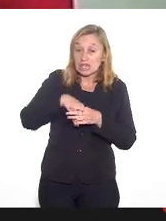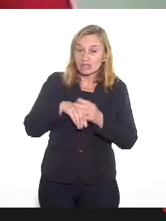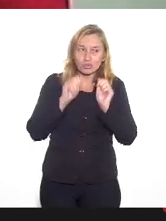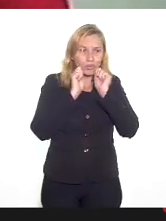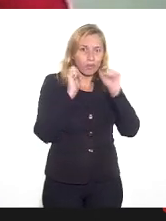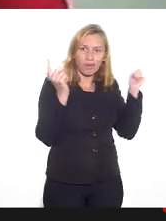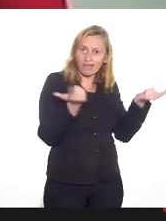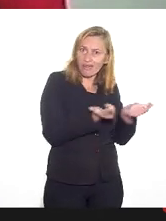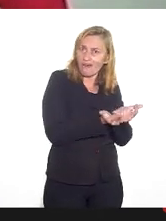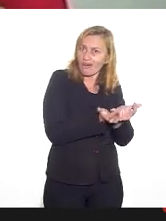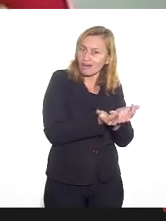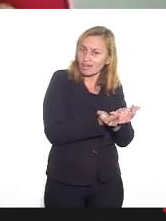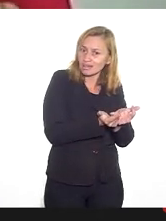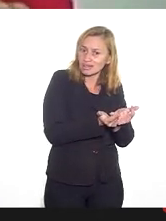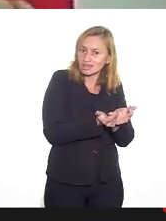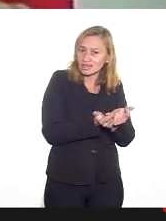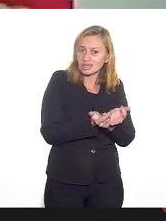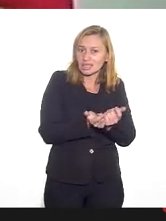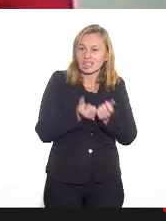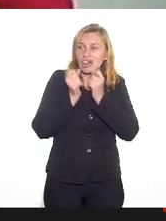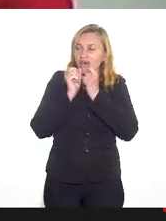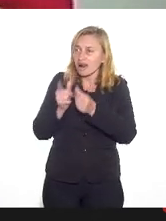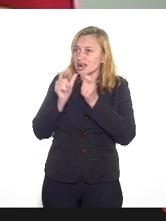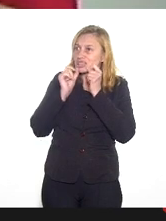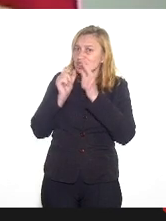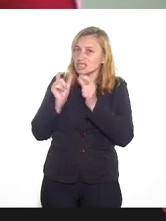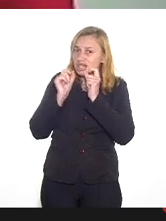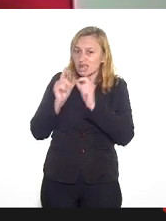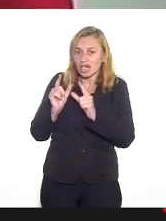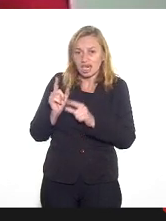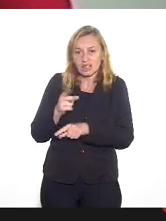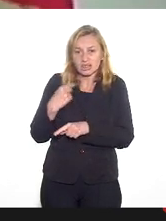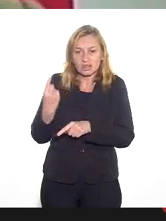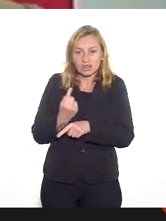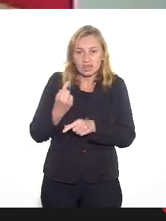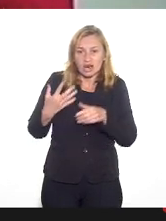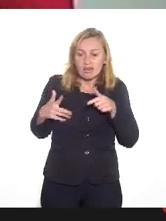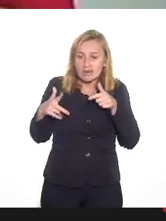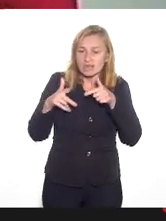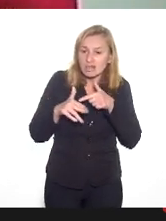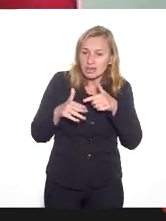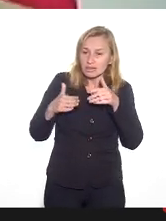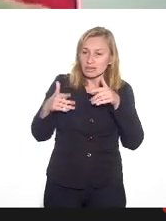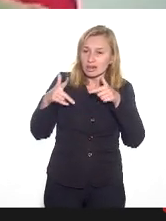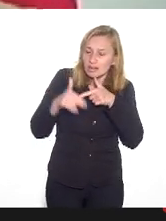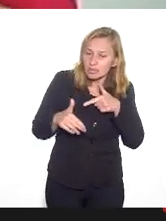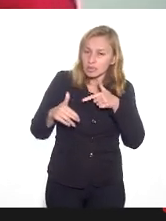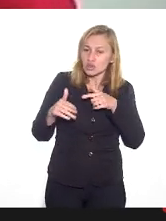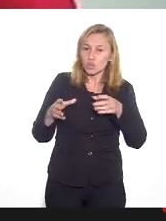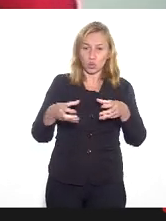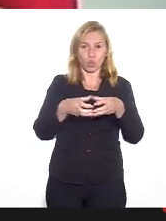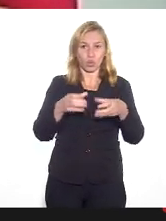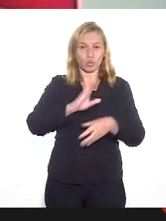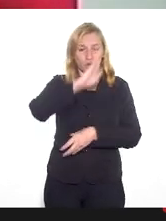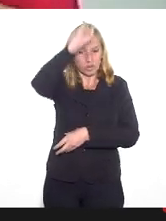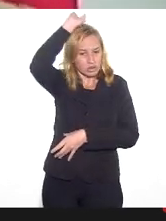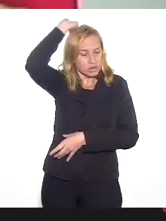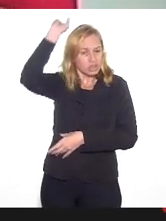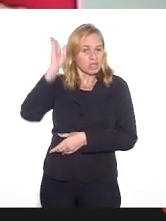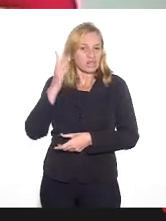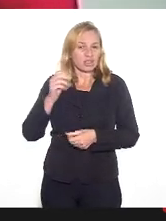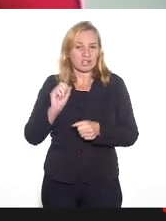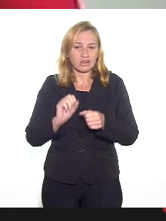plenário, né, sendo questionado por que está impedindo o Corpo de Bombeiro a